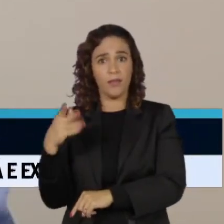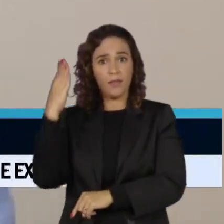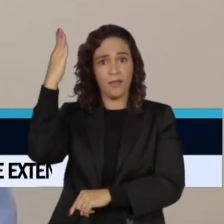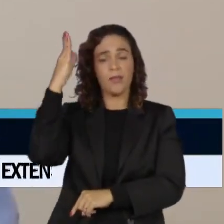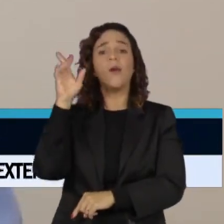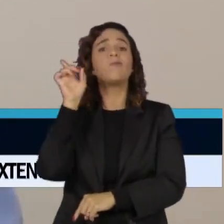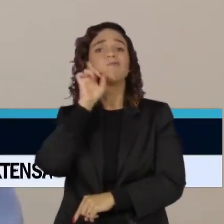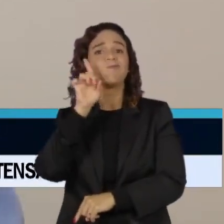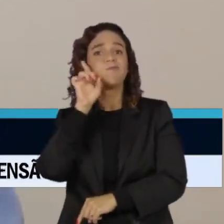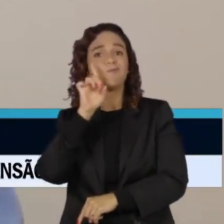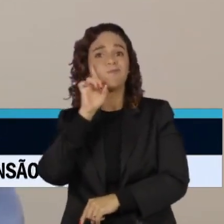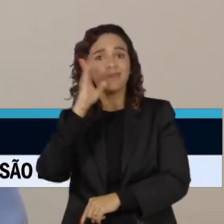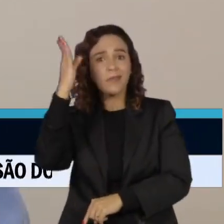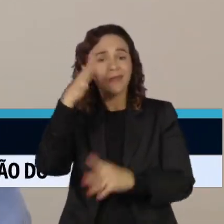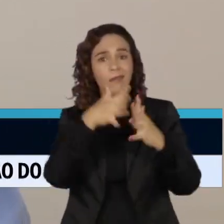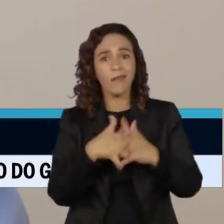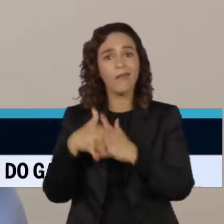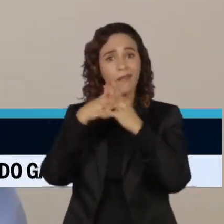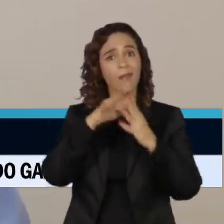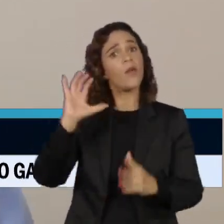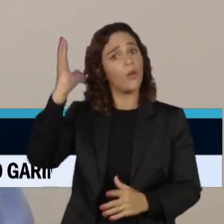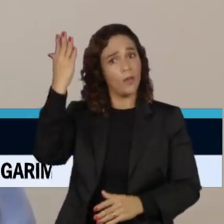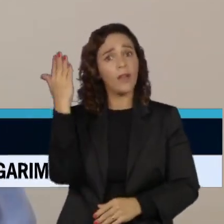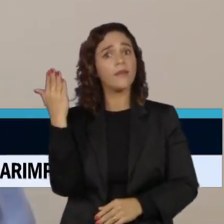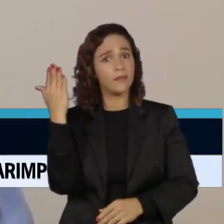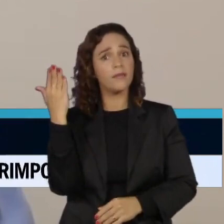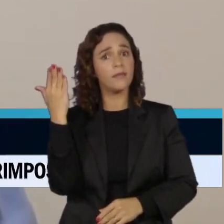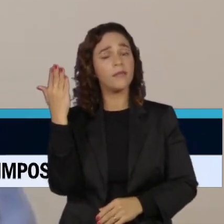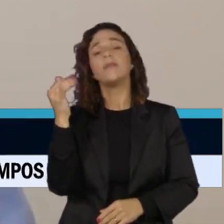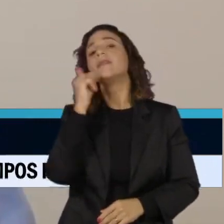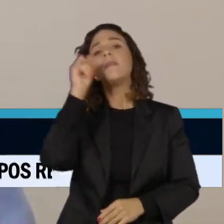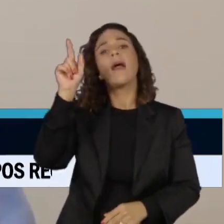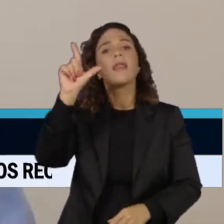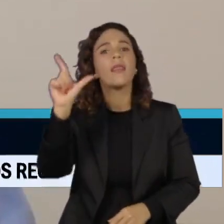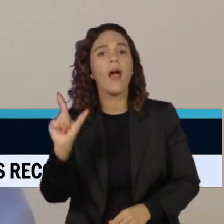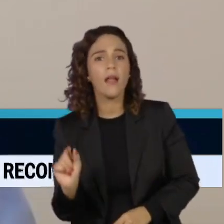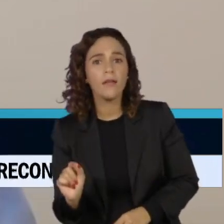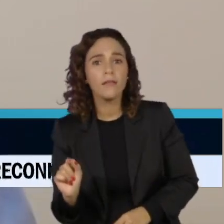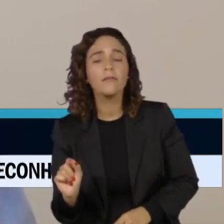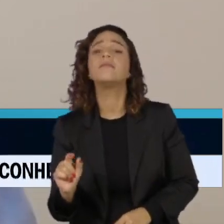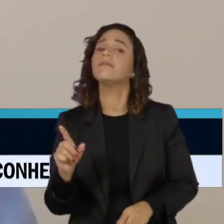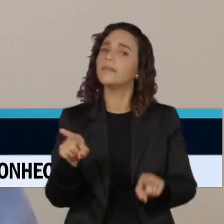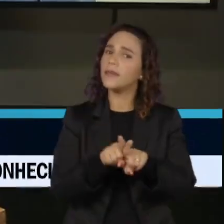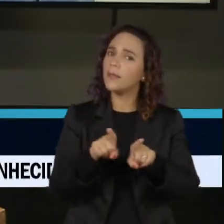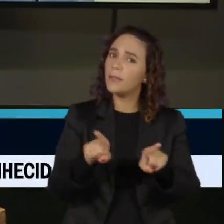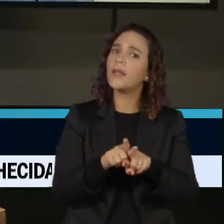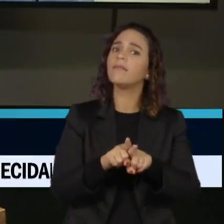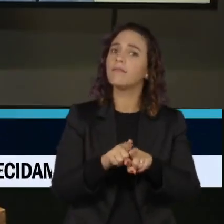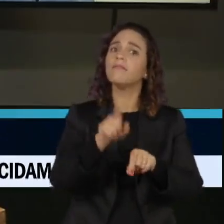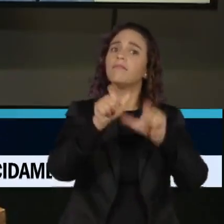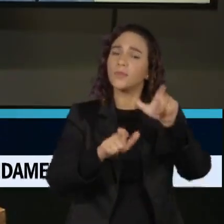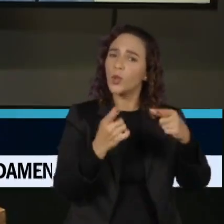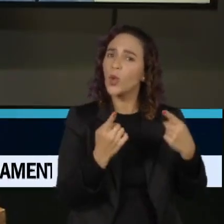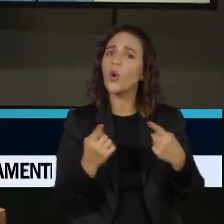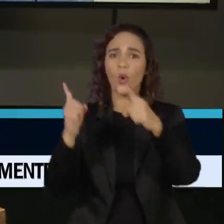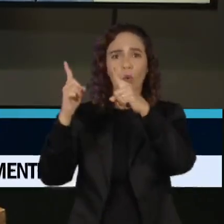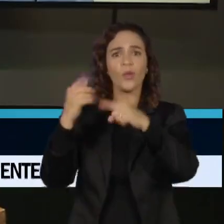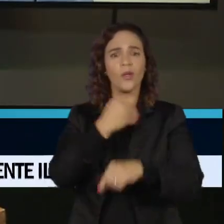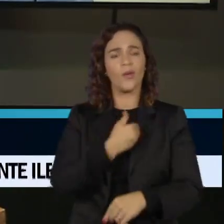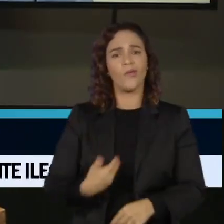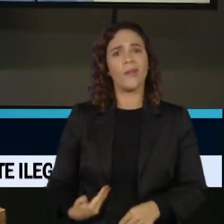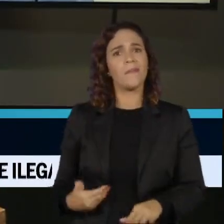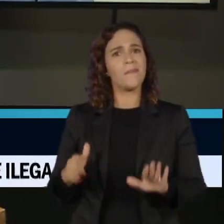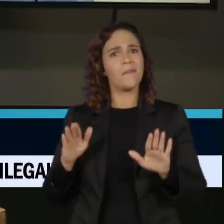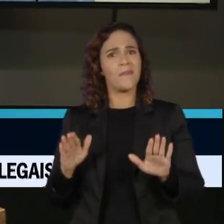parlamentares norte-americanos. Há manifestações, por exemplo, na Itália, de parlamentares italianos. Eu acho